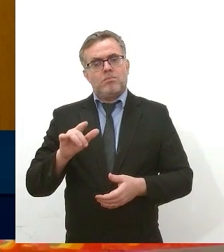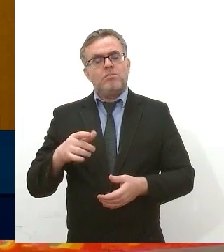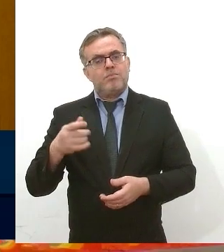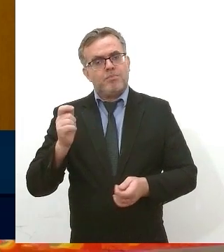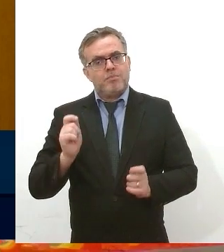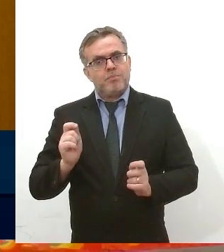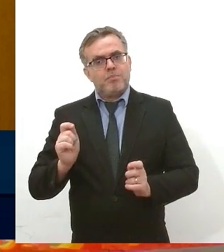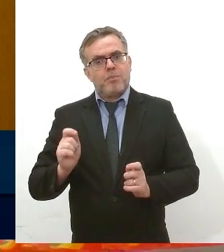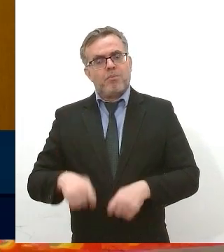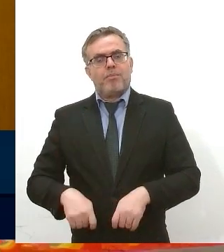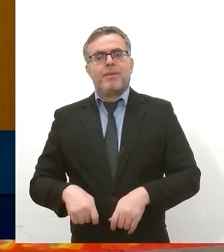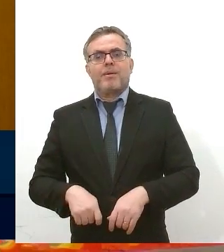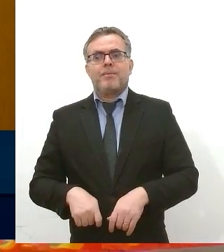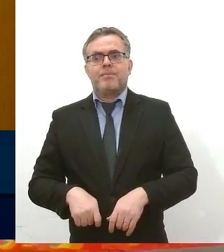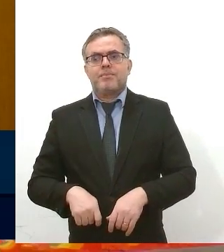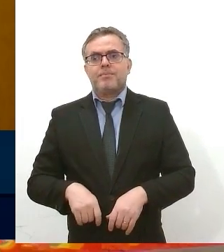e